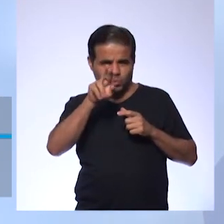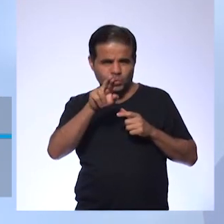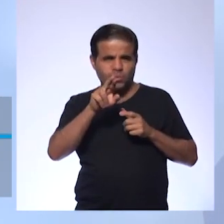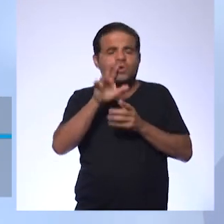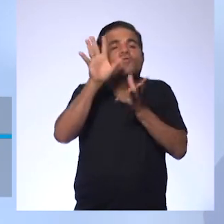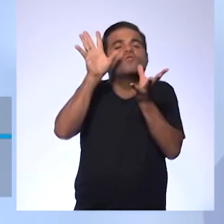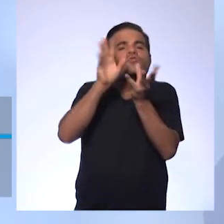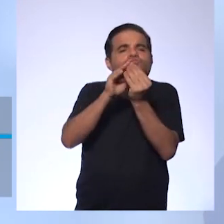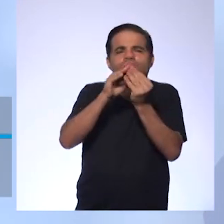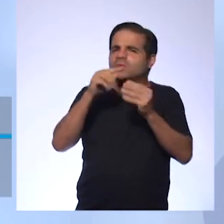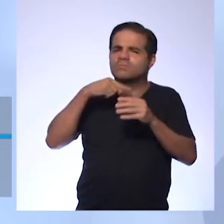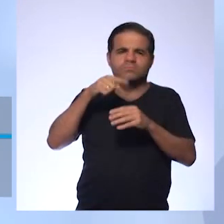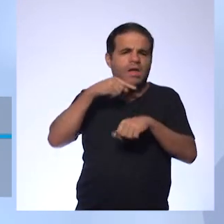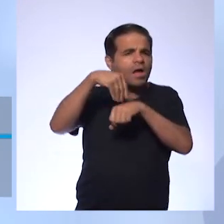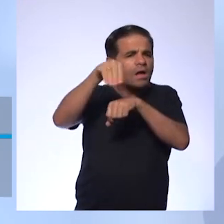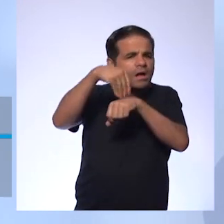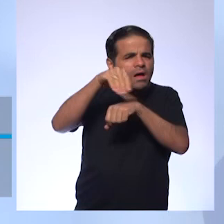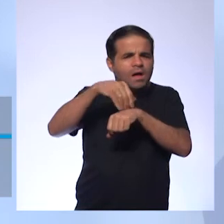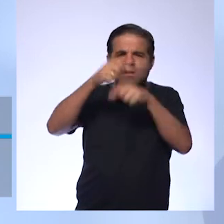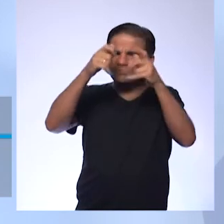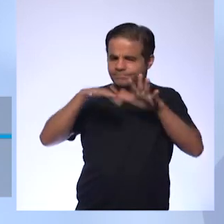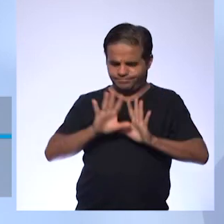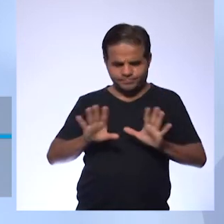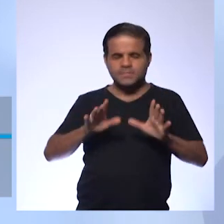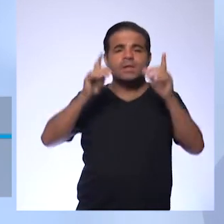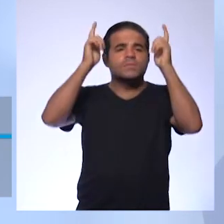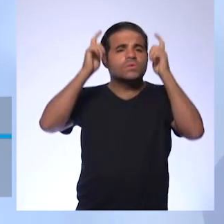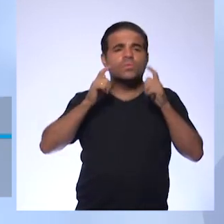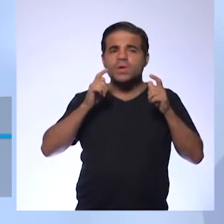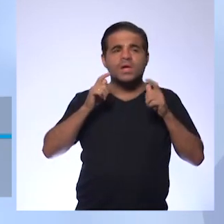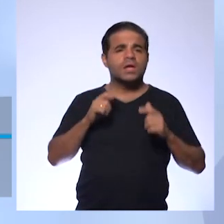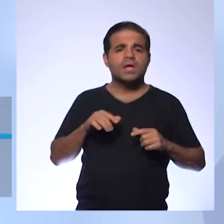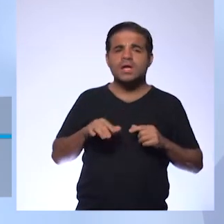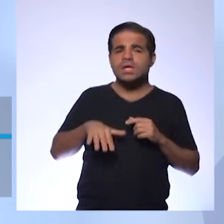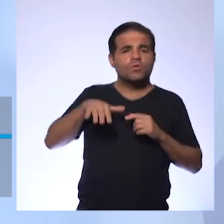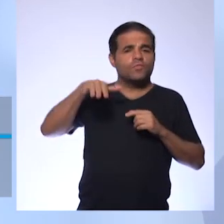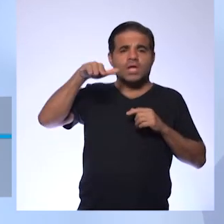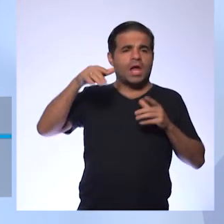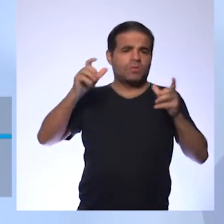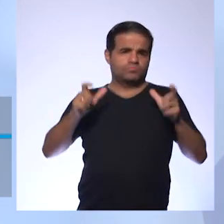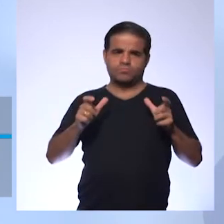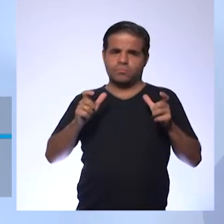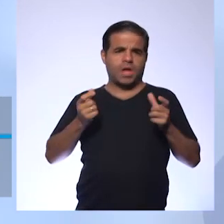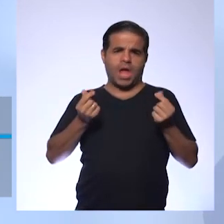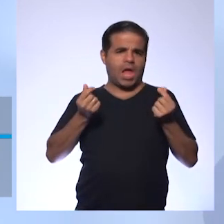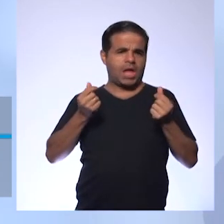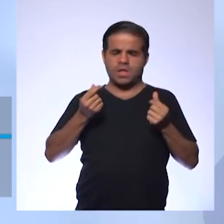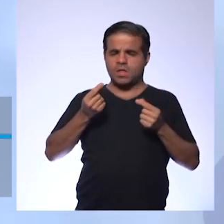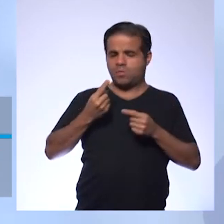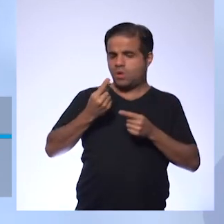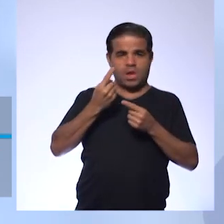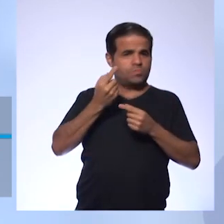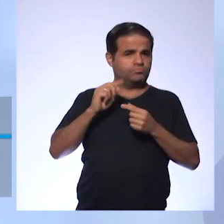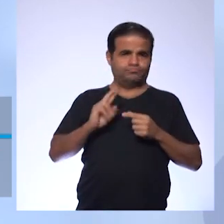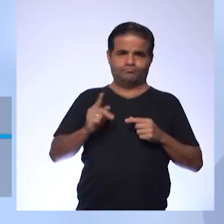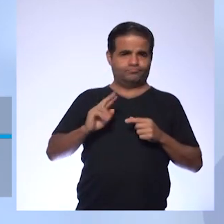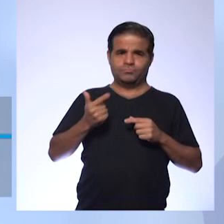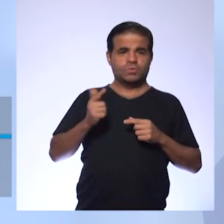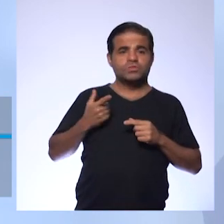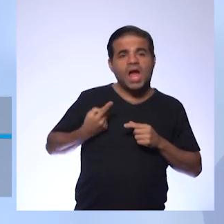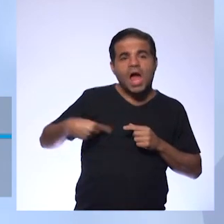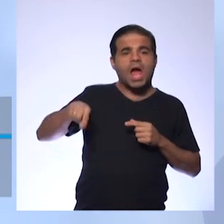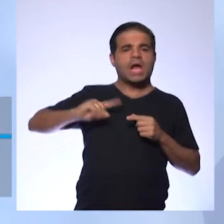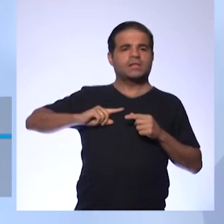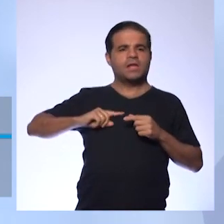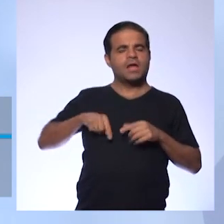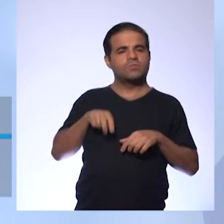todas as histórias do Rei Arthur, mas basicamente é a história de um rei que ele não foi criado na nobreza como herdeiro do trono, e